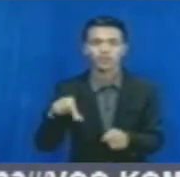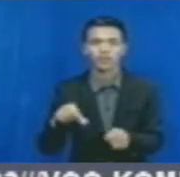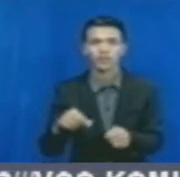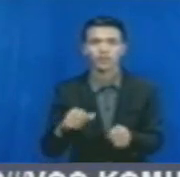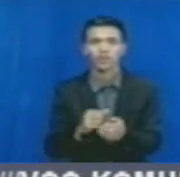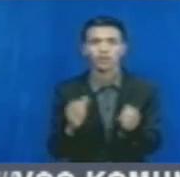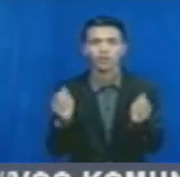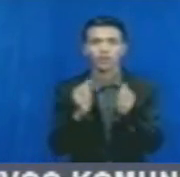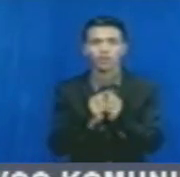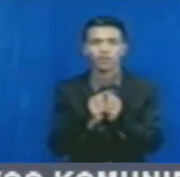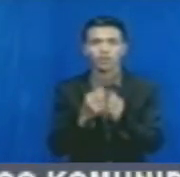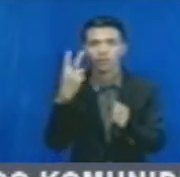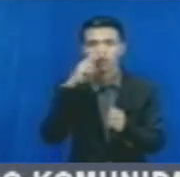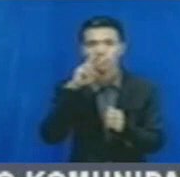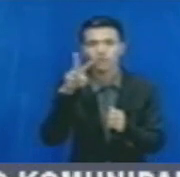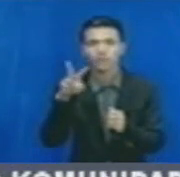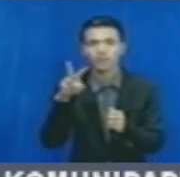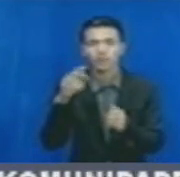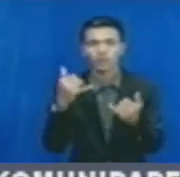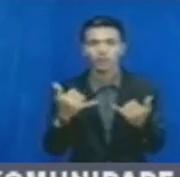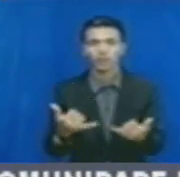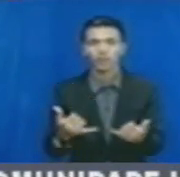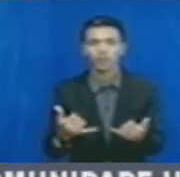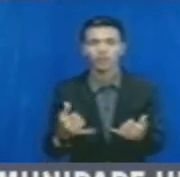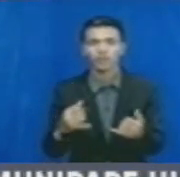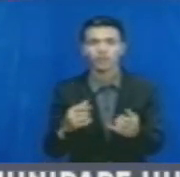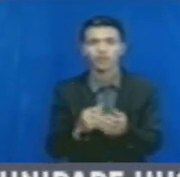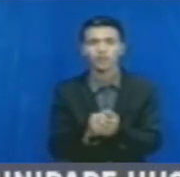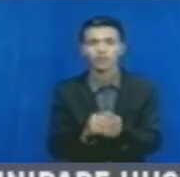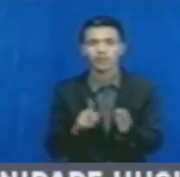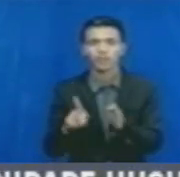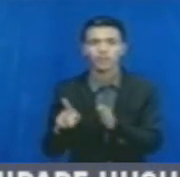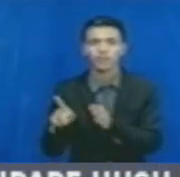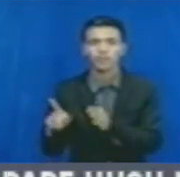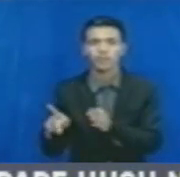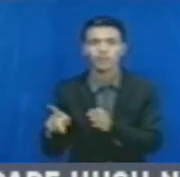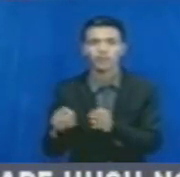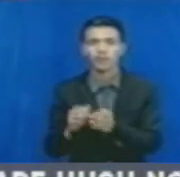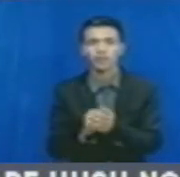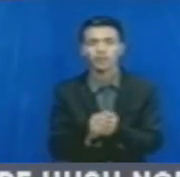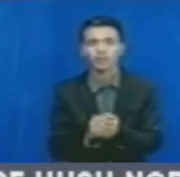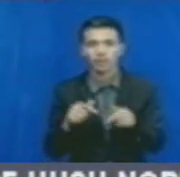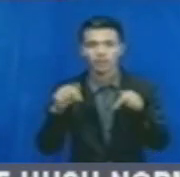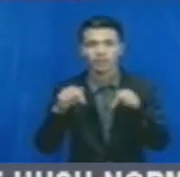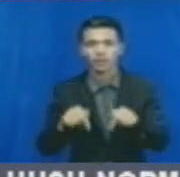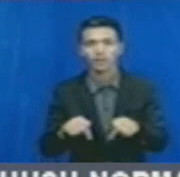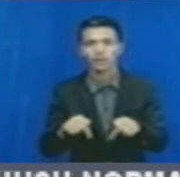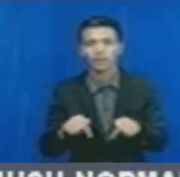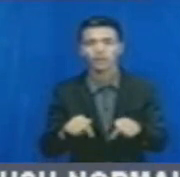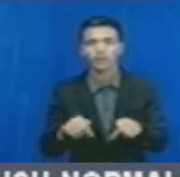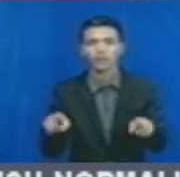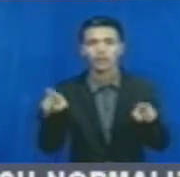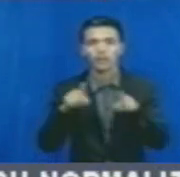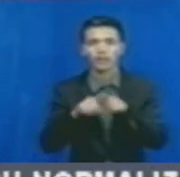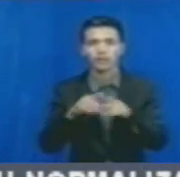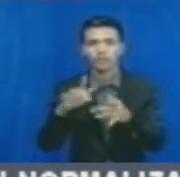Relaciono com a observação em Luiz Ovin. Dus dermela reparte bijas terne majoras kene au i hanes biade